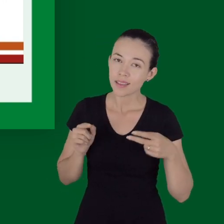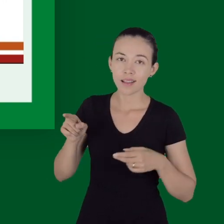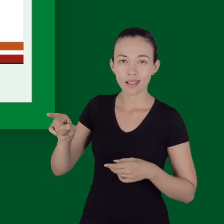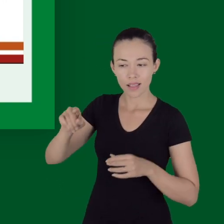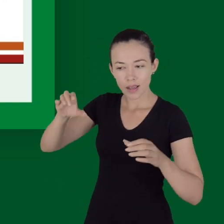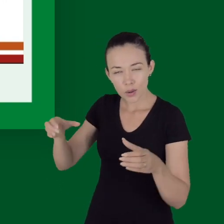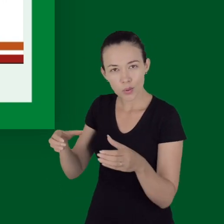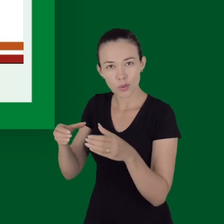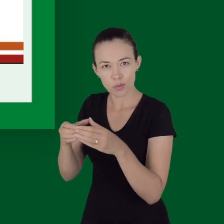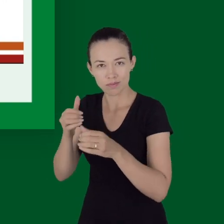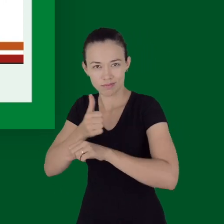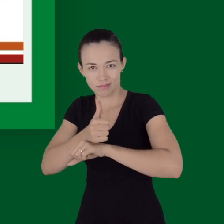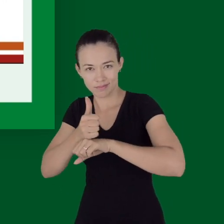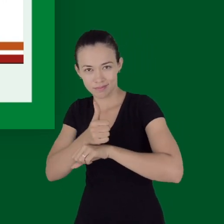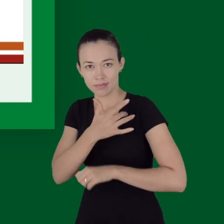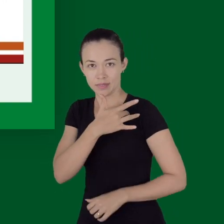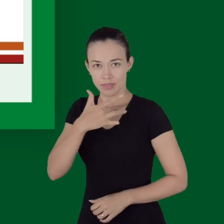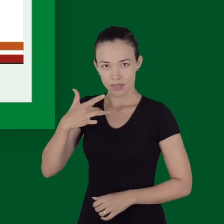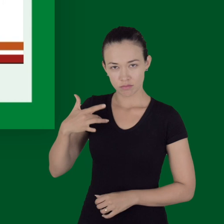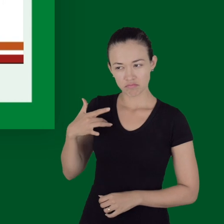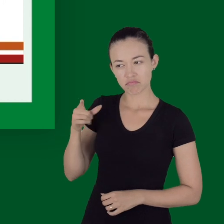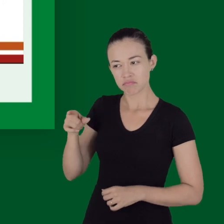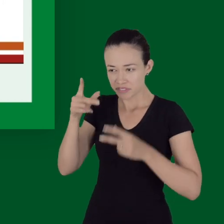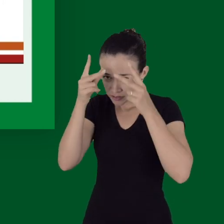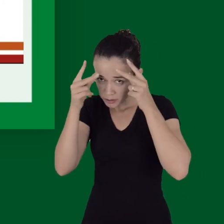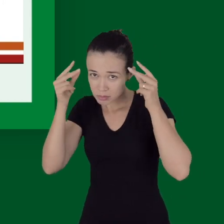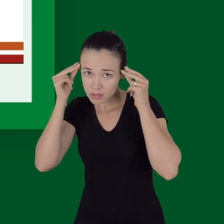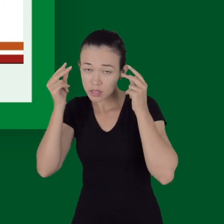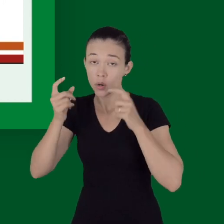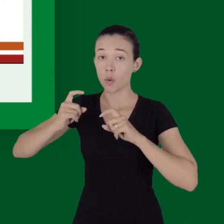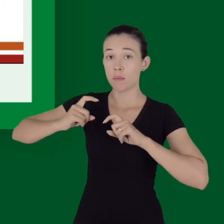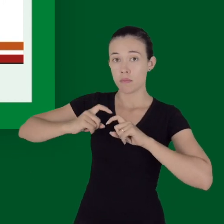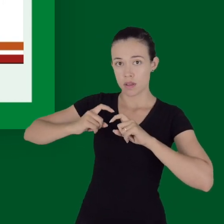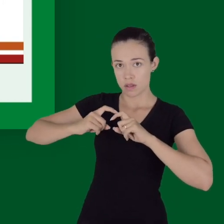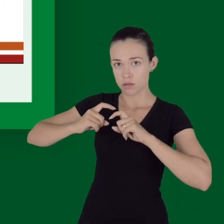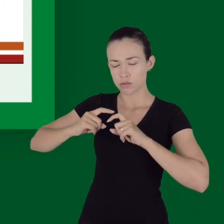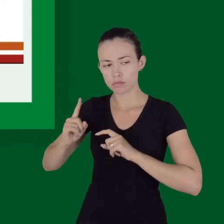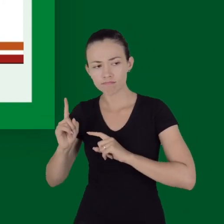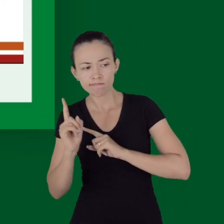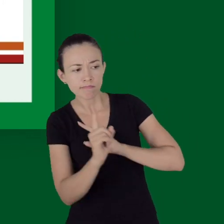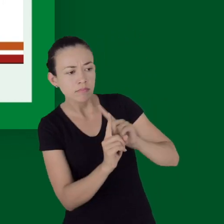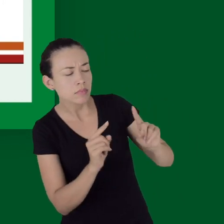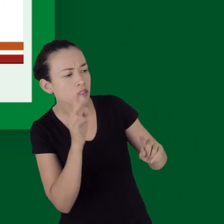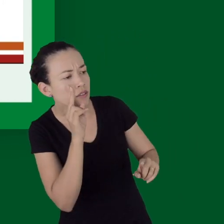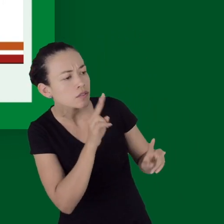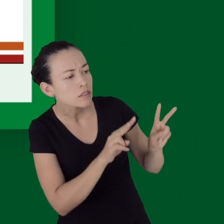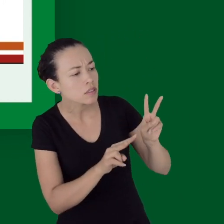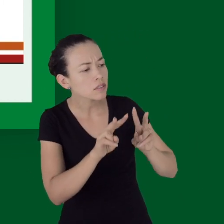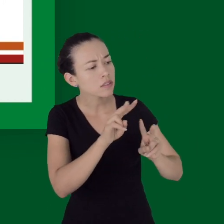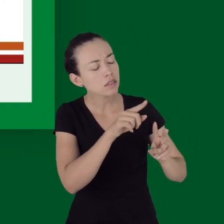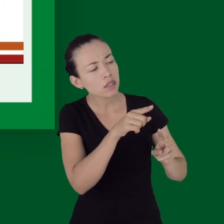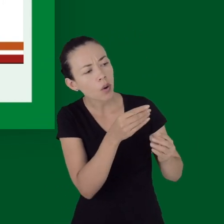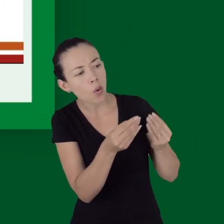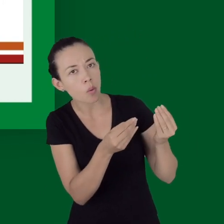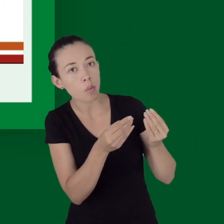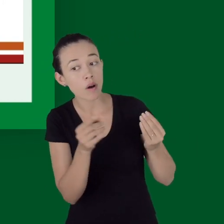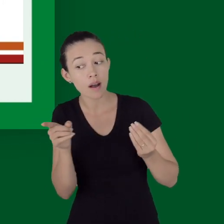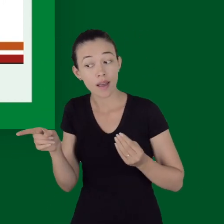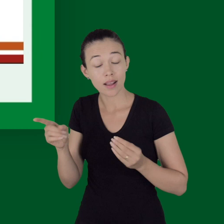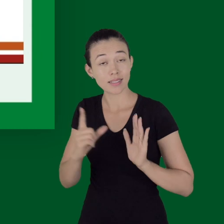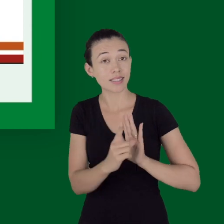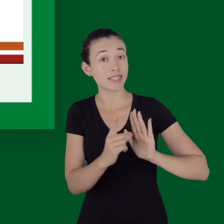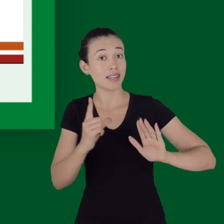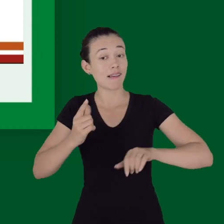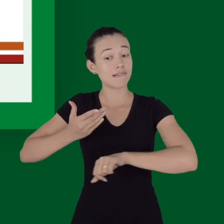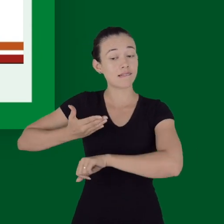Outro fator importante é o reconhecimento dos sinais de AVC pelos reguladores e pela equipe de atendimento. Então, é